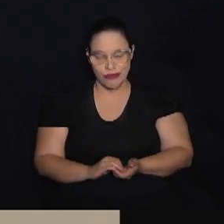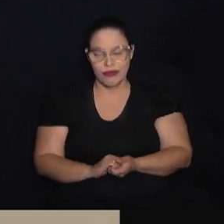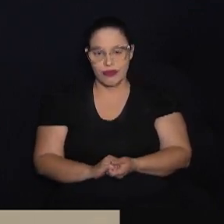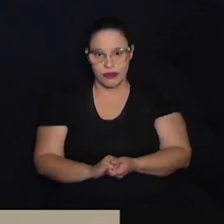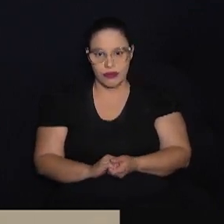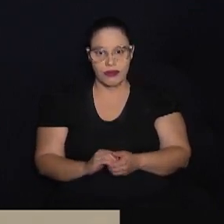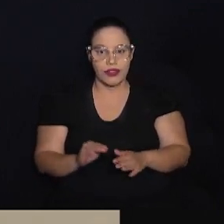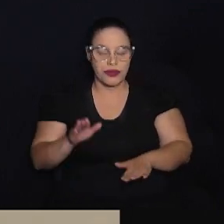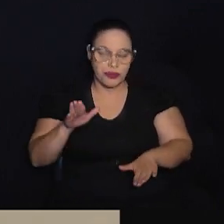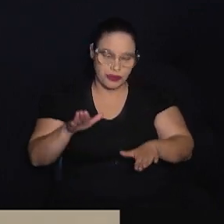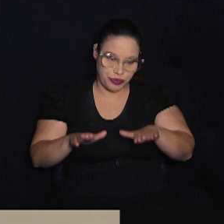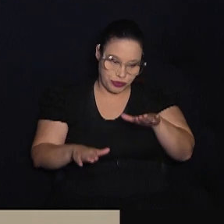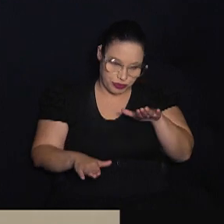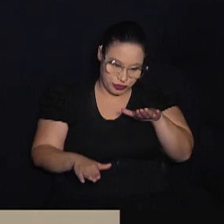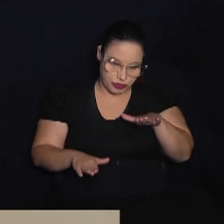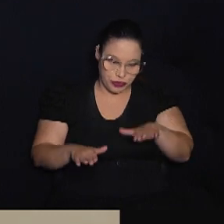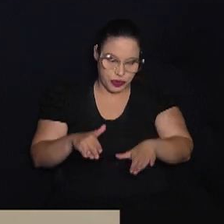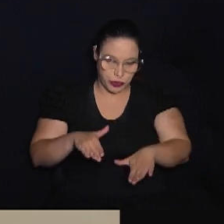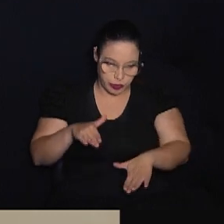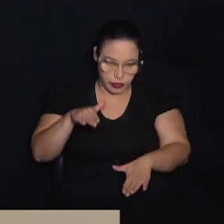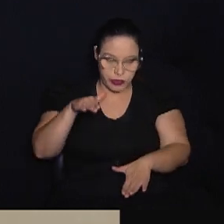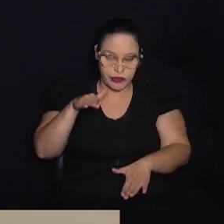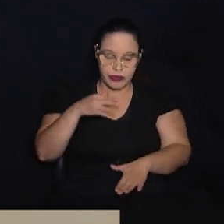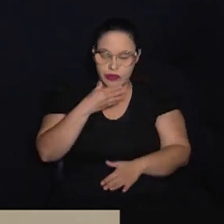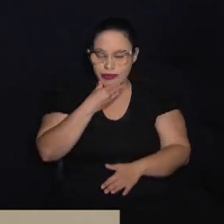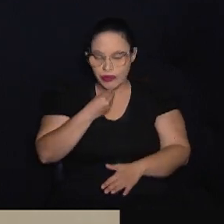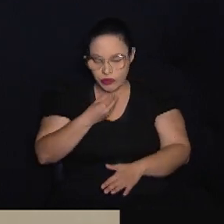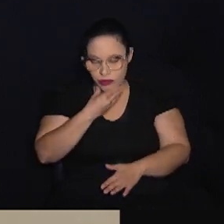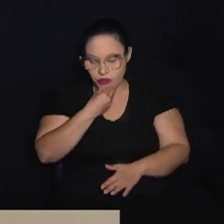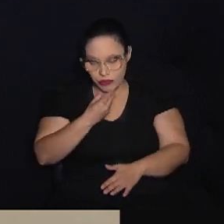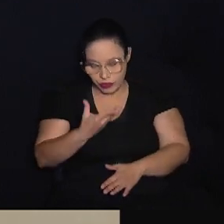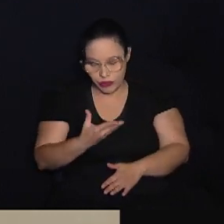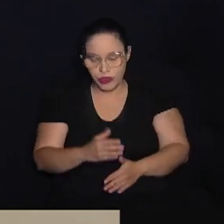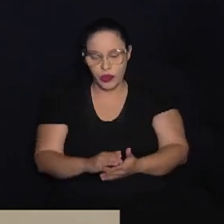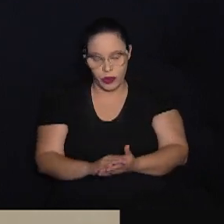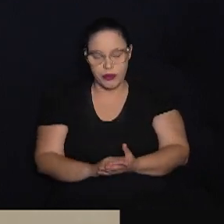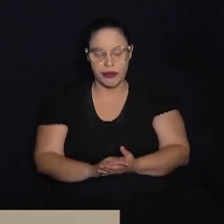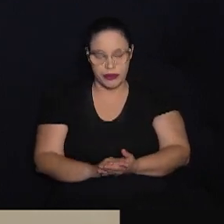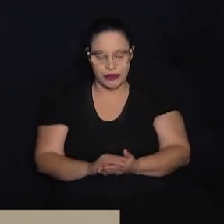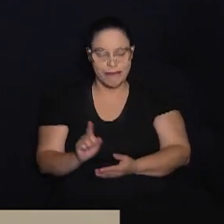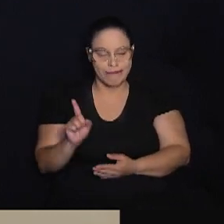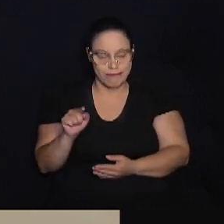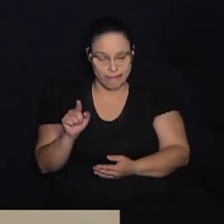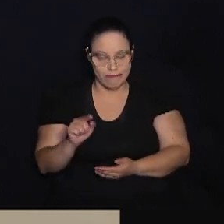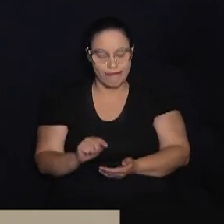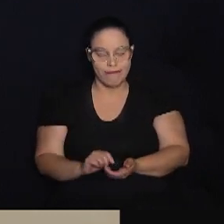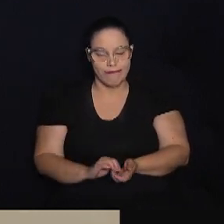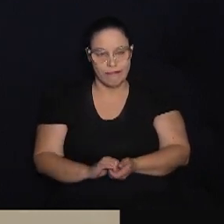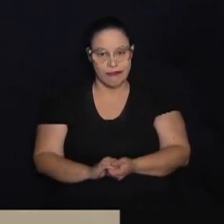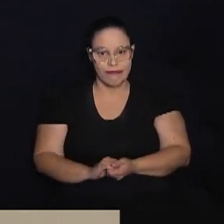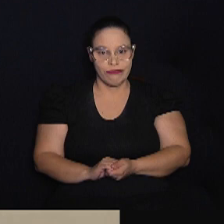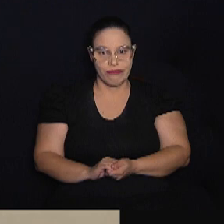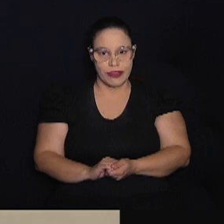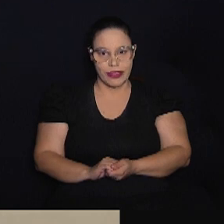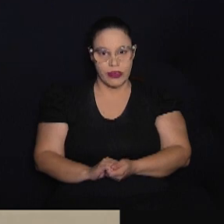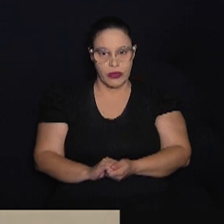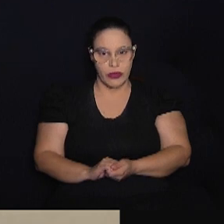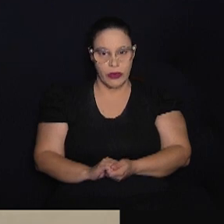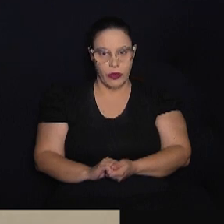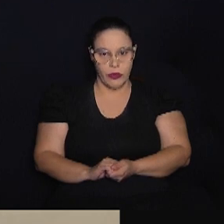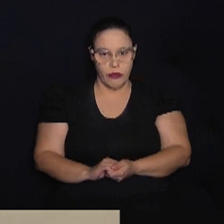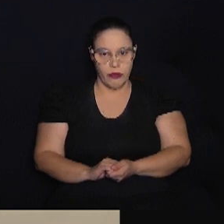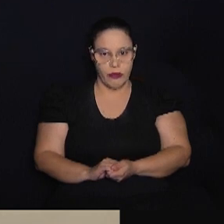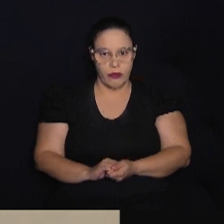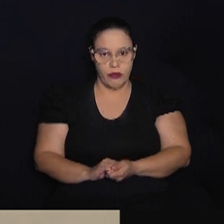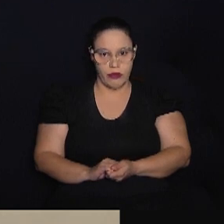tem essa chance maior, essa prevalência maior no sexo masculino, sim. E aí depois isso daí vão acabar incidindo também